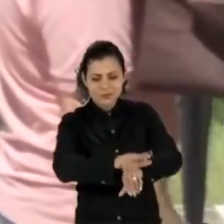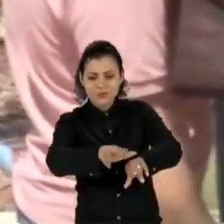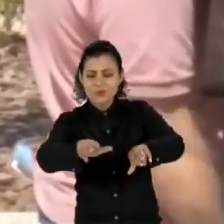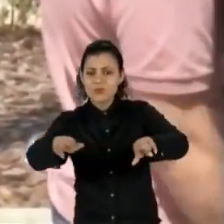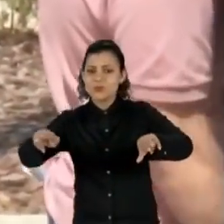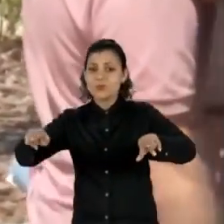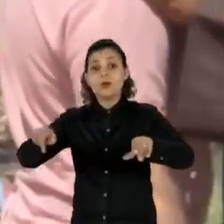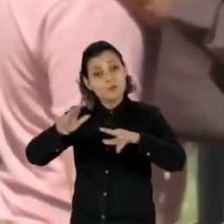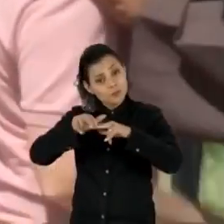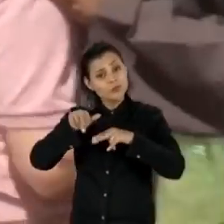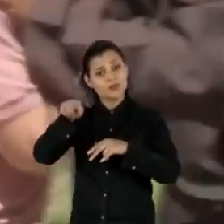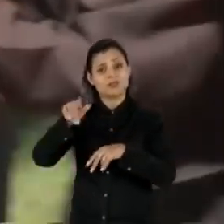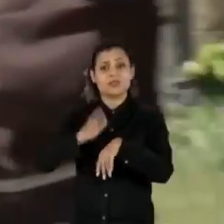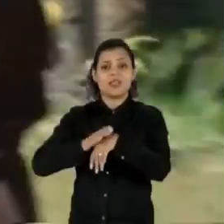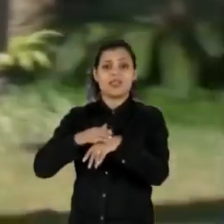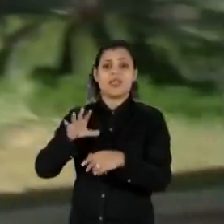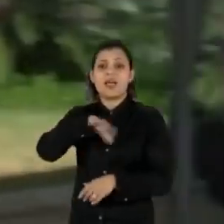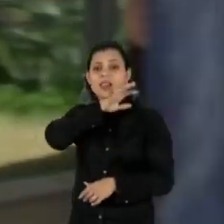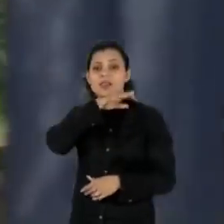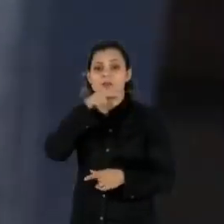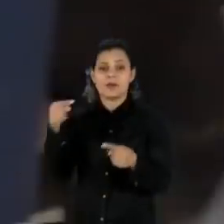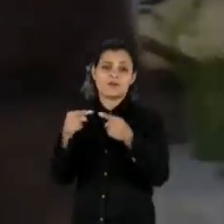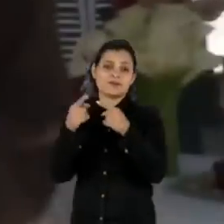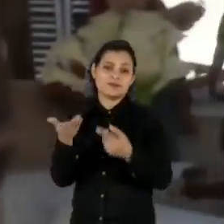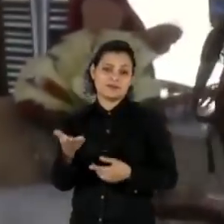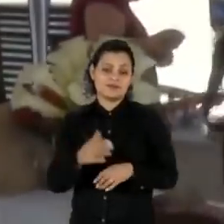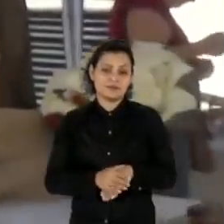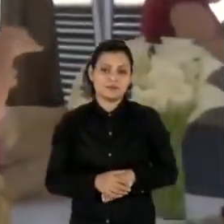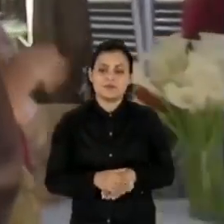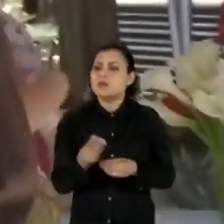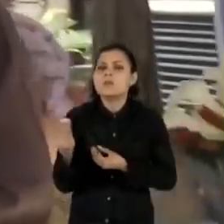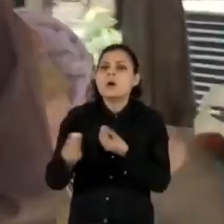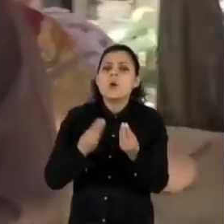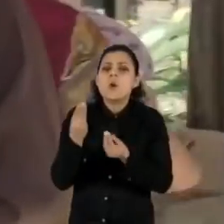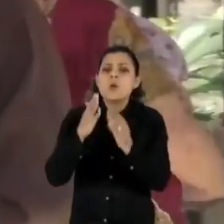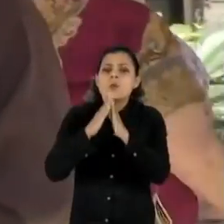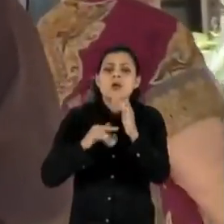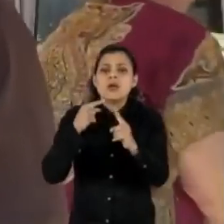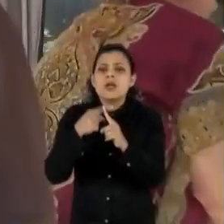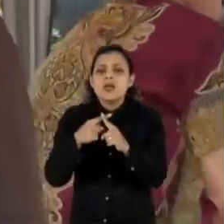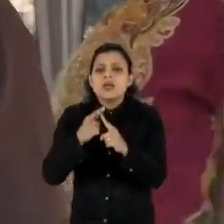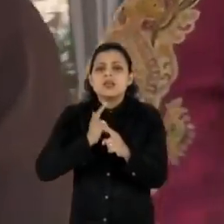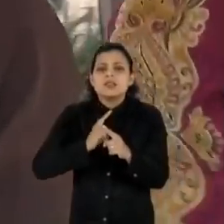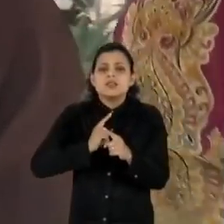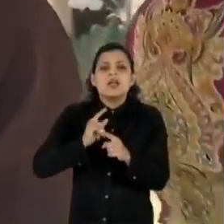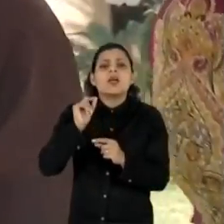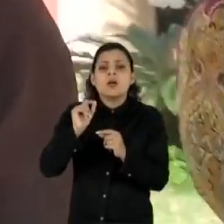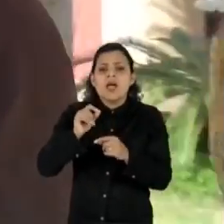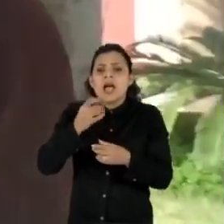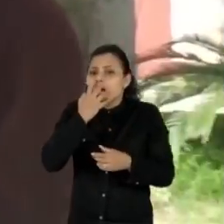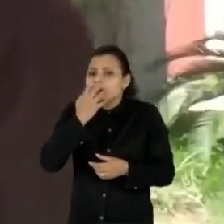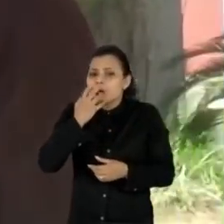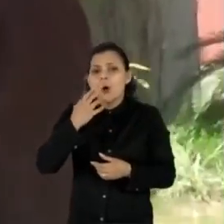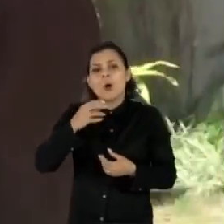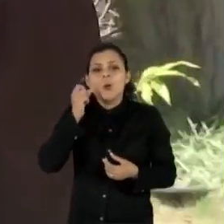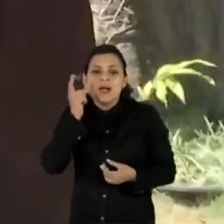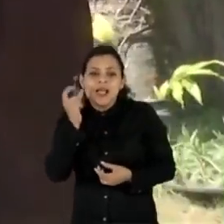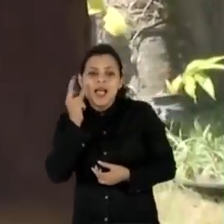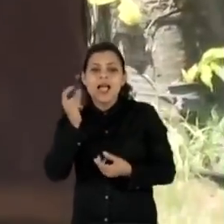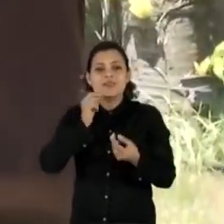por isso que é o padroeiro das criaturas muito bem e como é que a igreja recebe esses fiéis de quatro pa